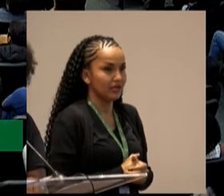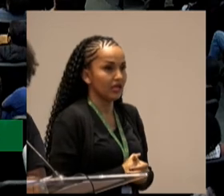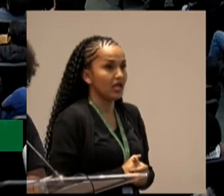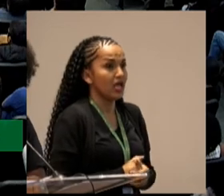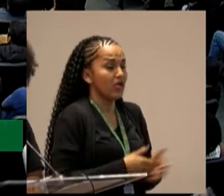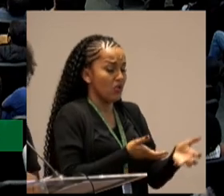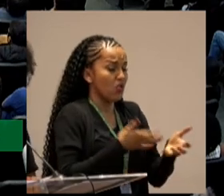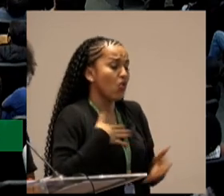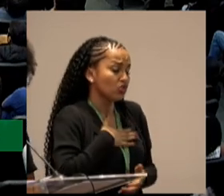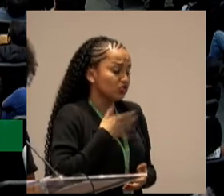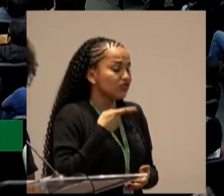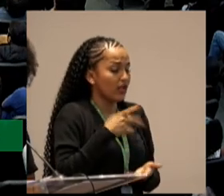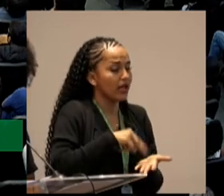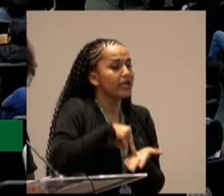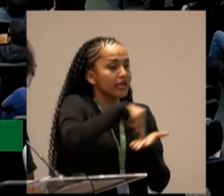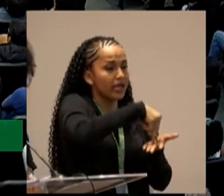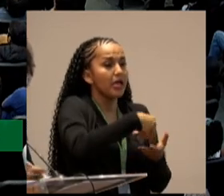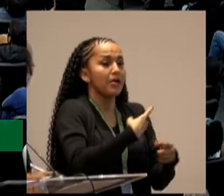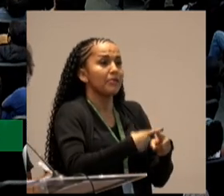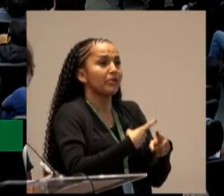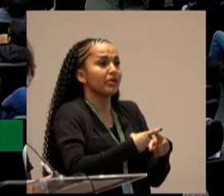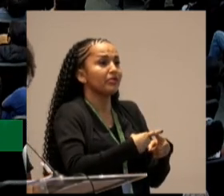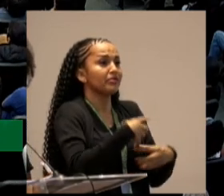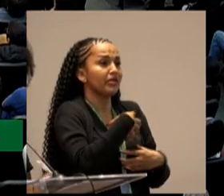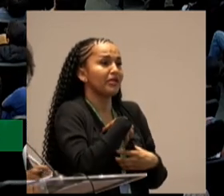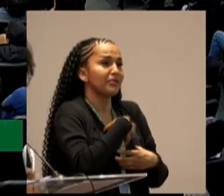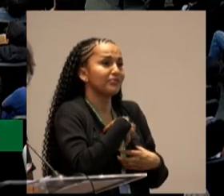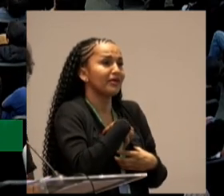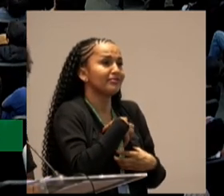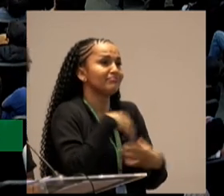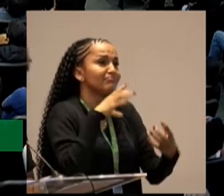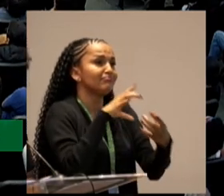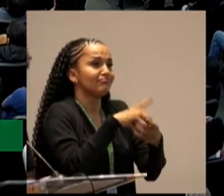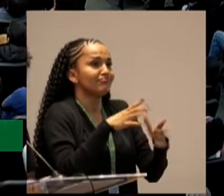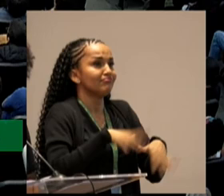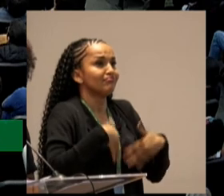Prefiro falar em pé porque assim eu tenho um fluxo melhor